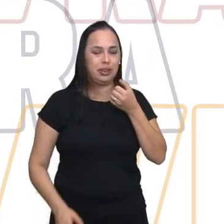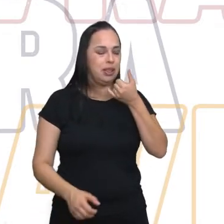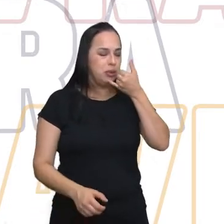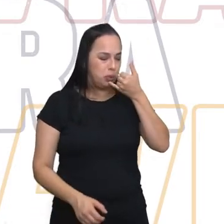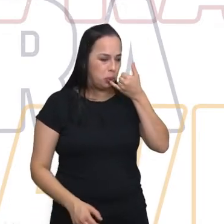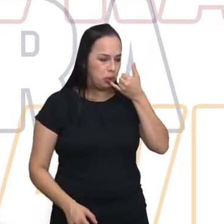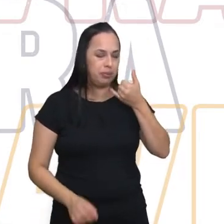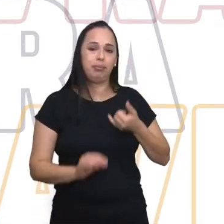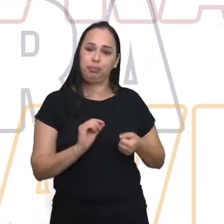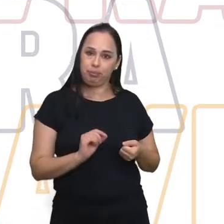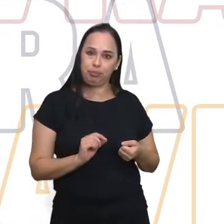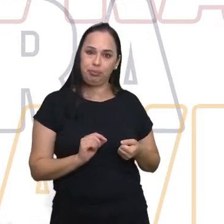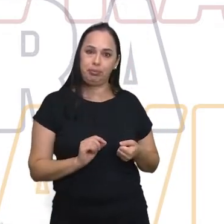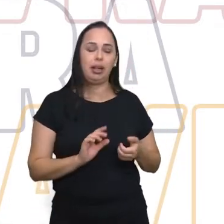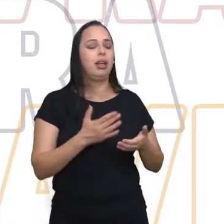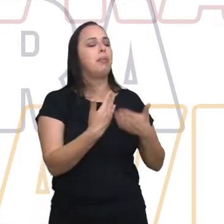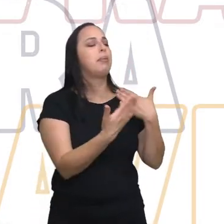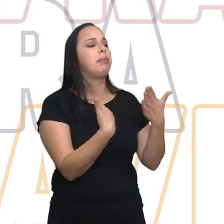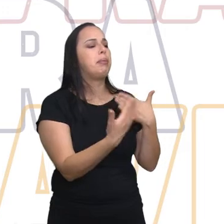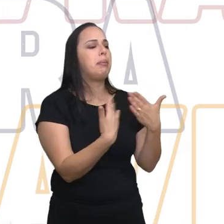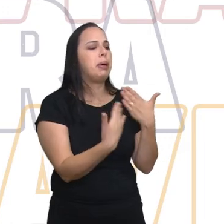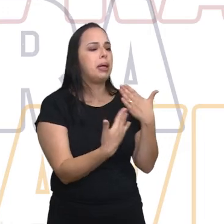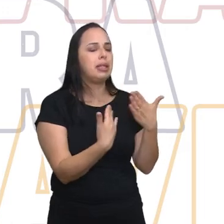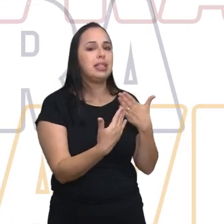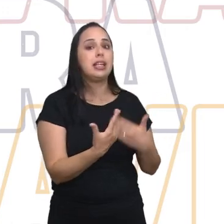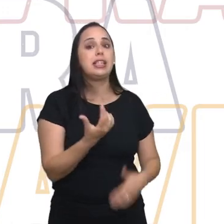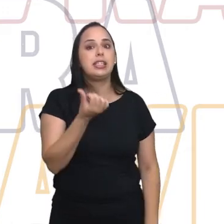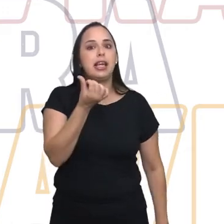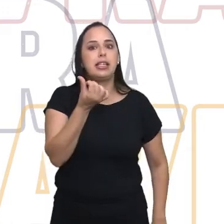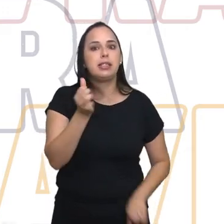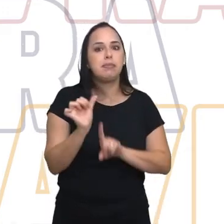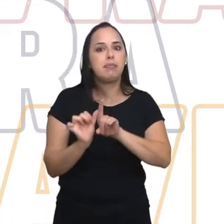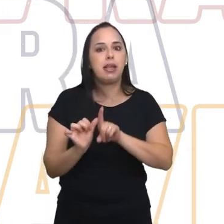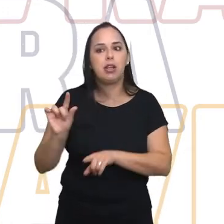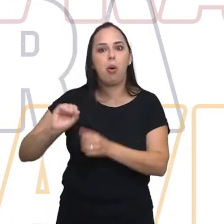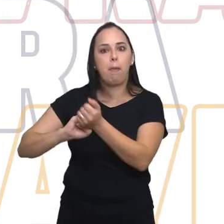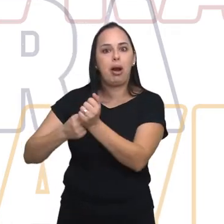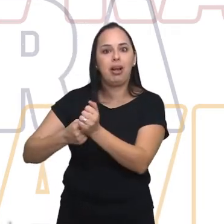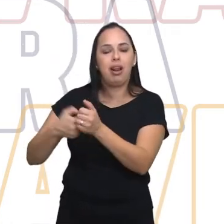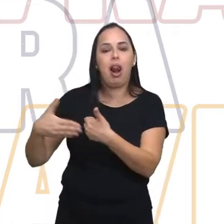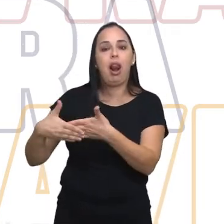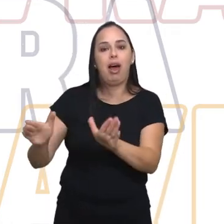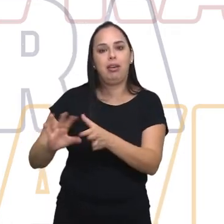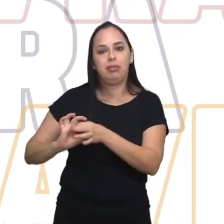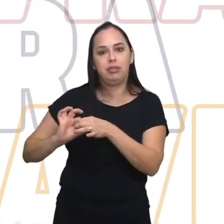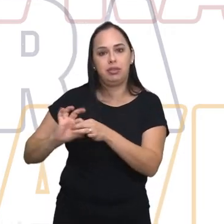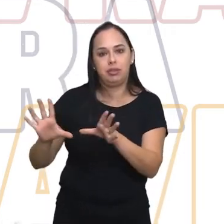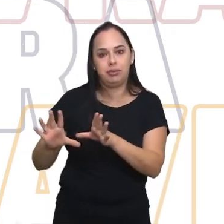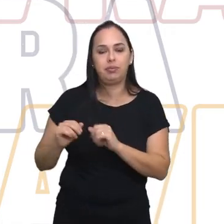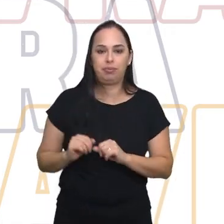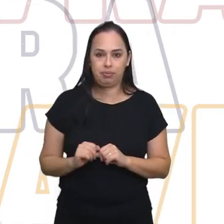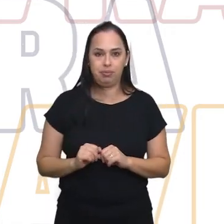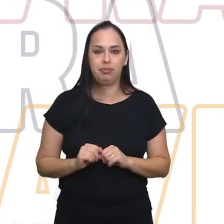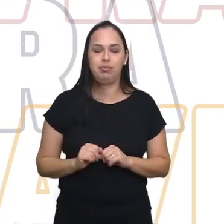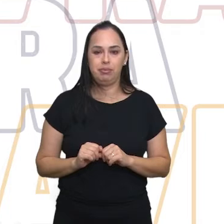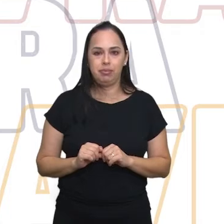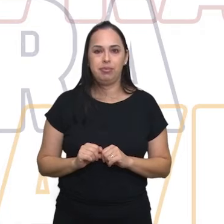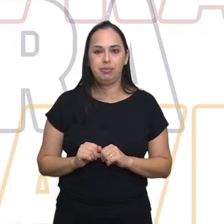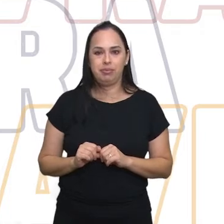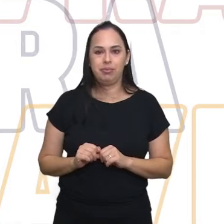falou. E aí a gente conseguiu desbloquear 6 meses que estavam parados no INSS